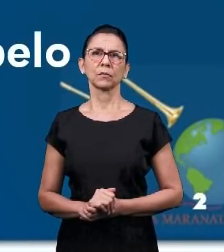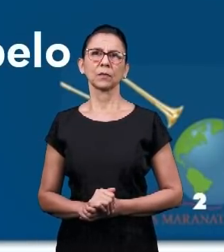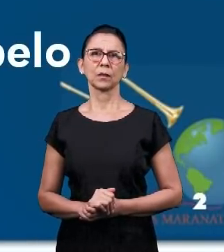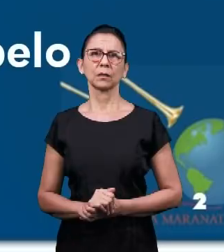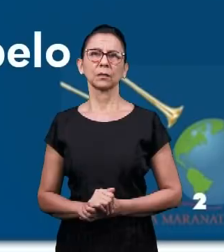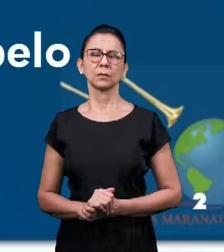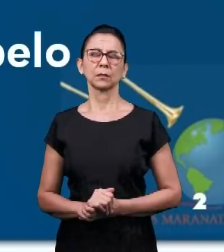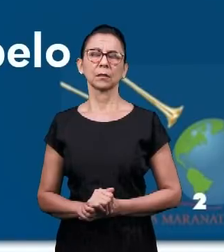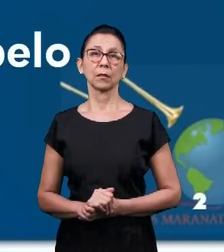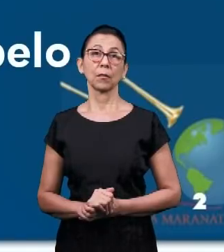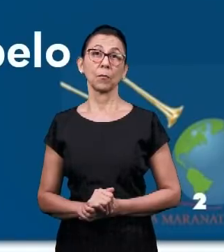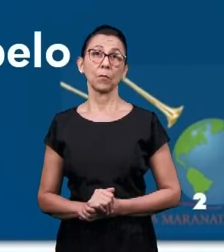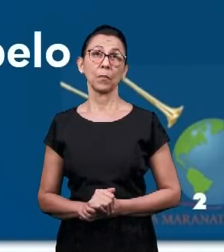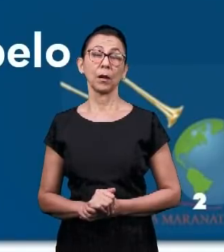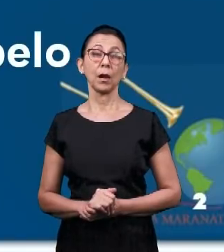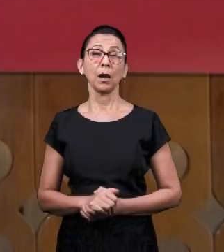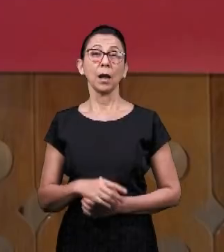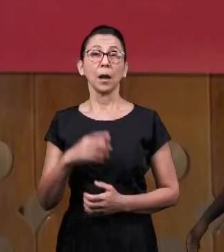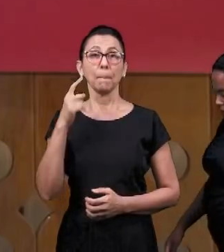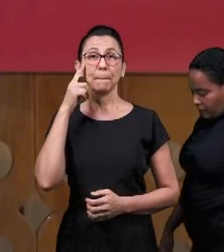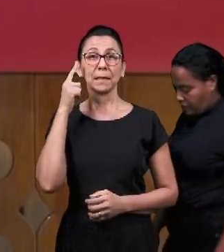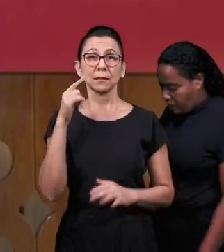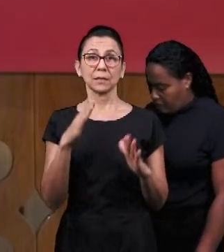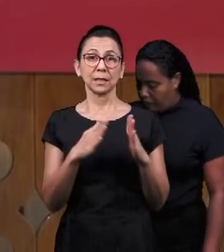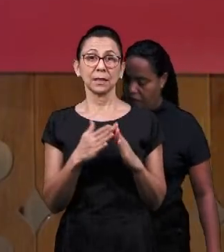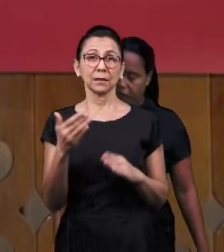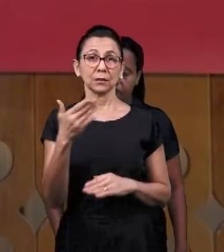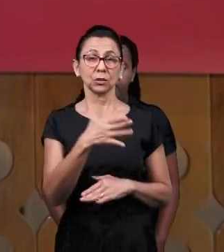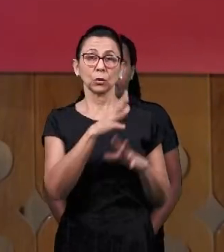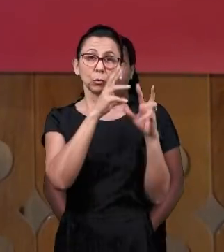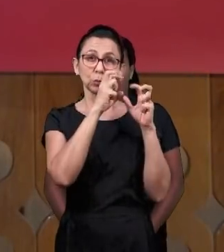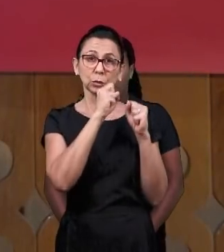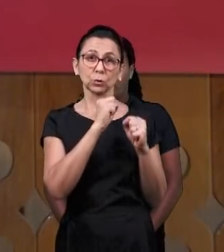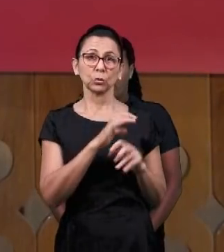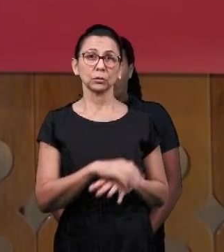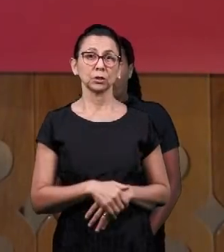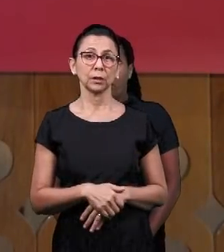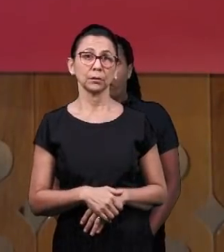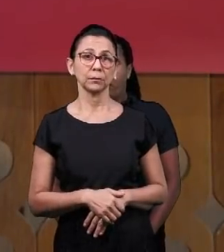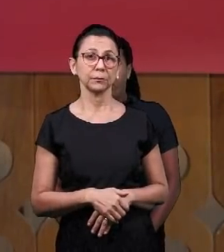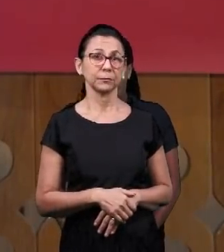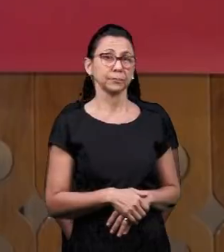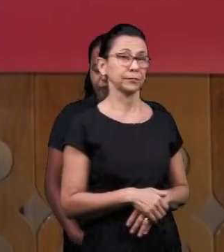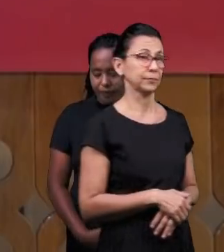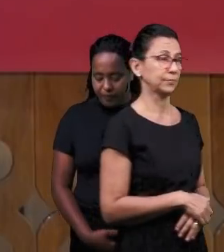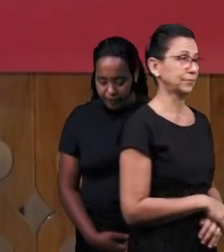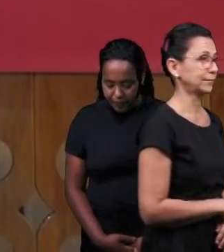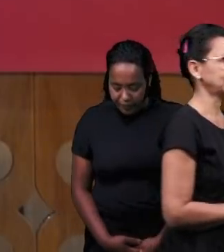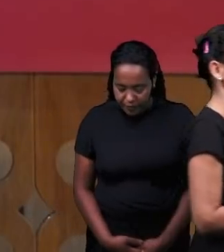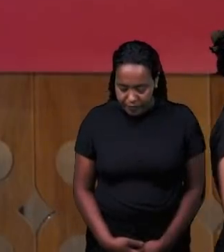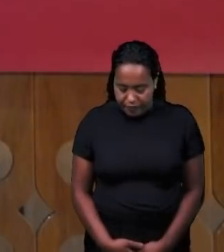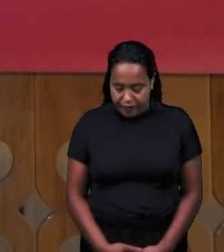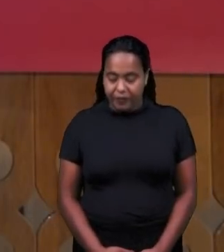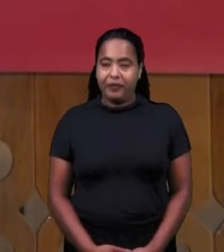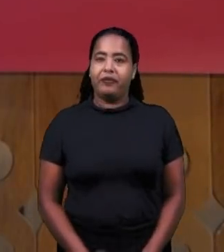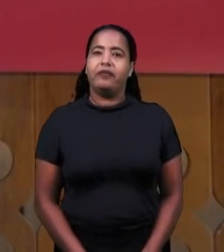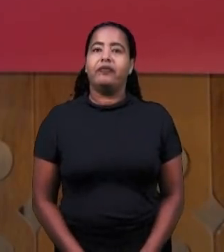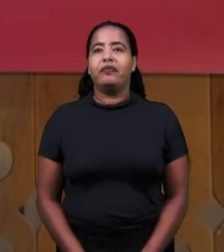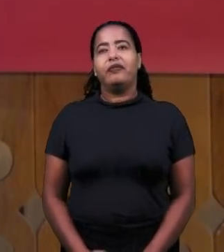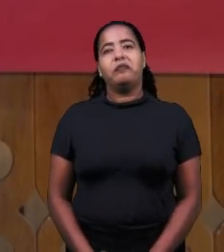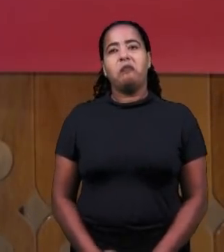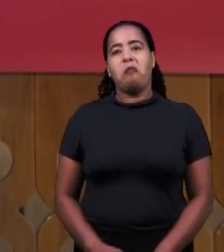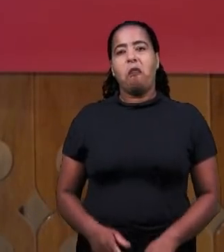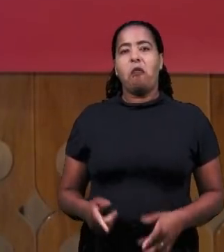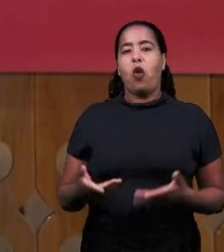casa, tudo apagado, tropeçou na cadeira, bateu com o rosto na parede e tal, e você, novinho,